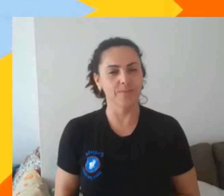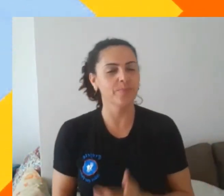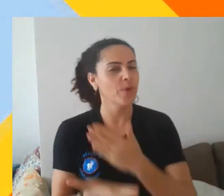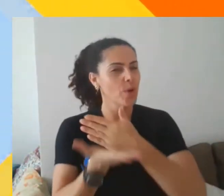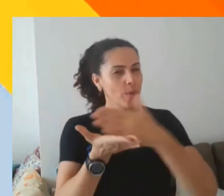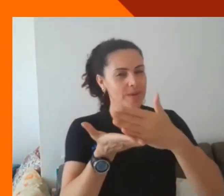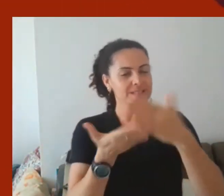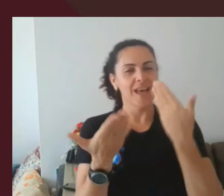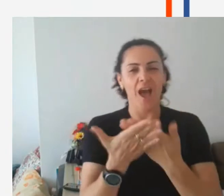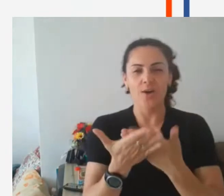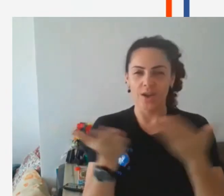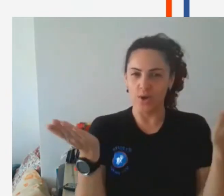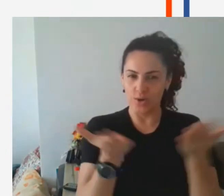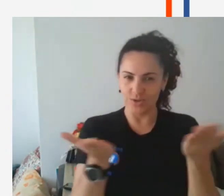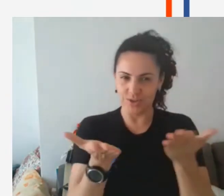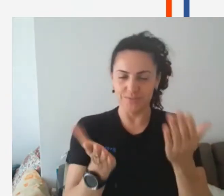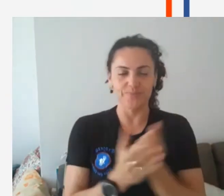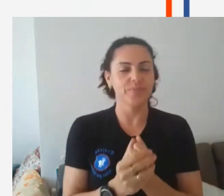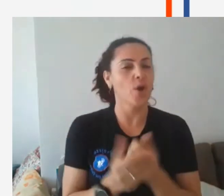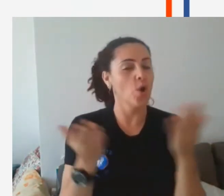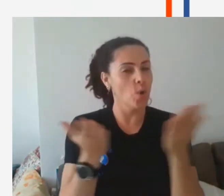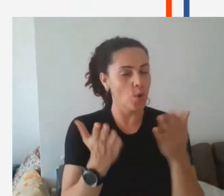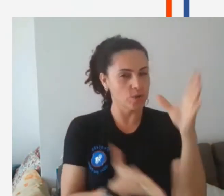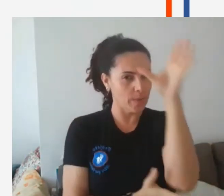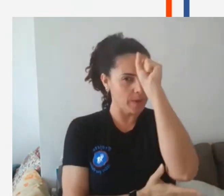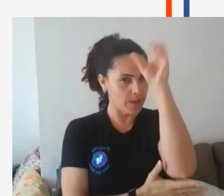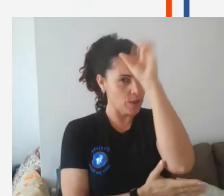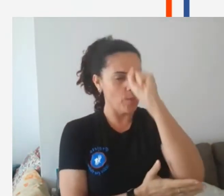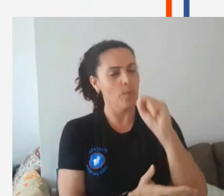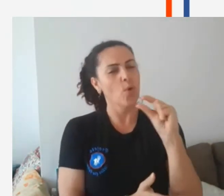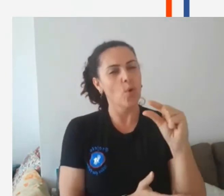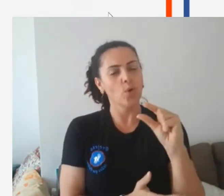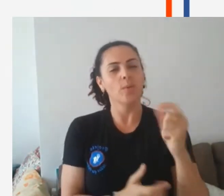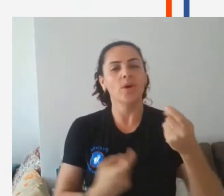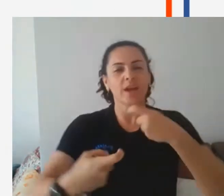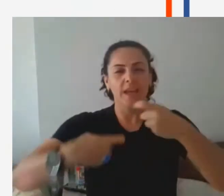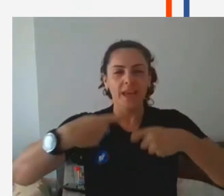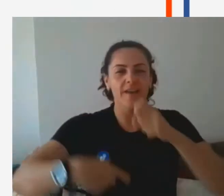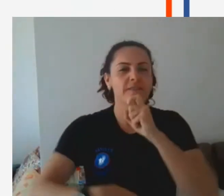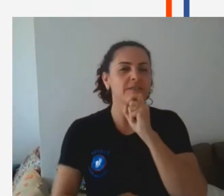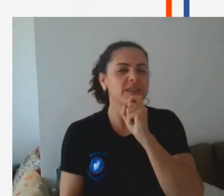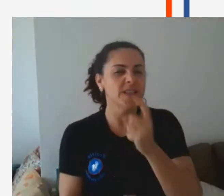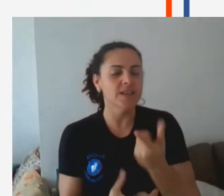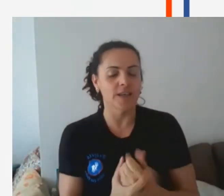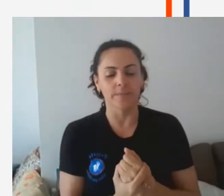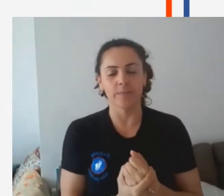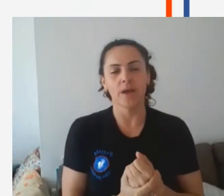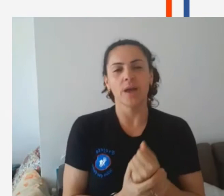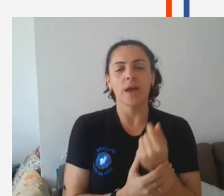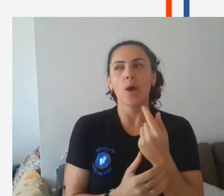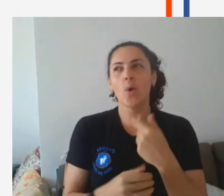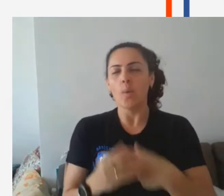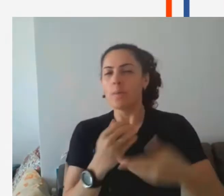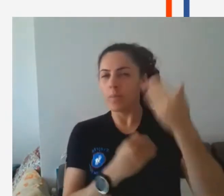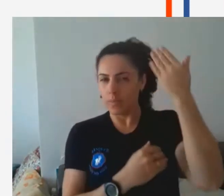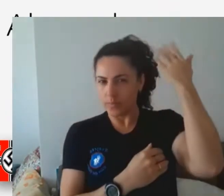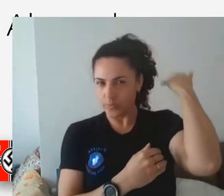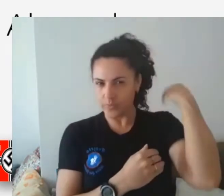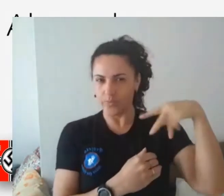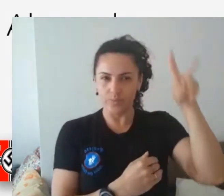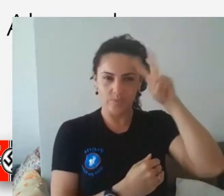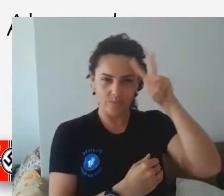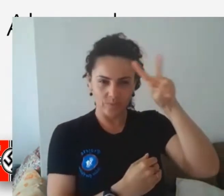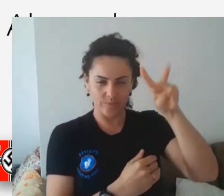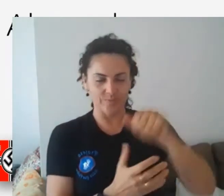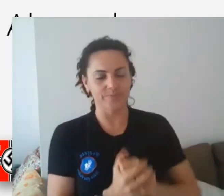Vamos então começar a nossa aula de hoje? Hoje a gente vai aprender então um pouquinho sobre a Guerra Fria, esse momento aí da nossa história